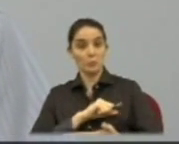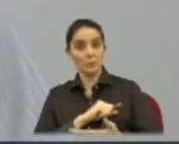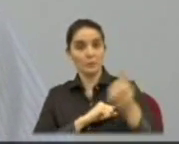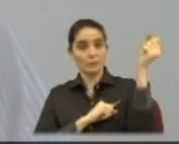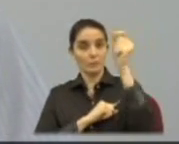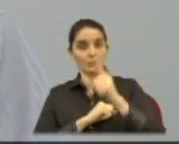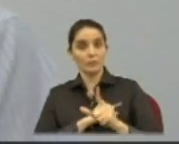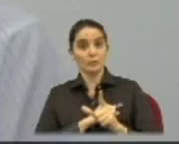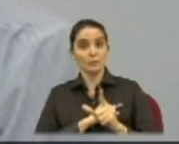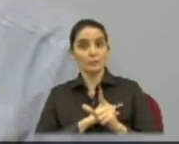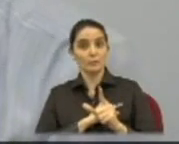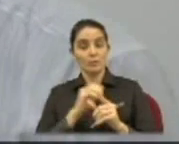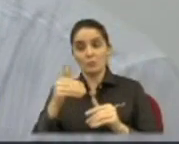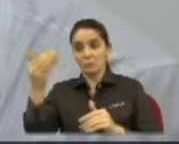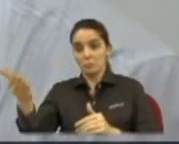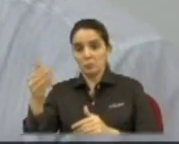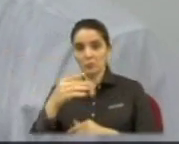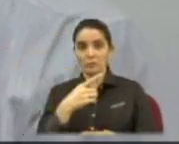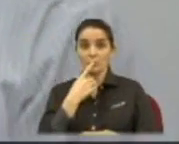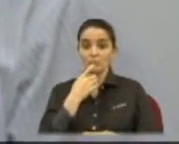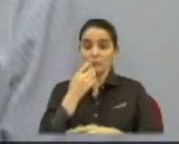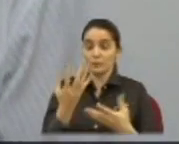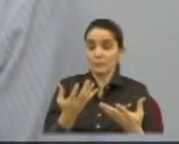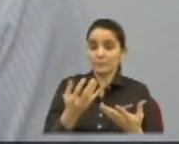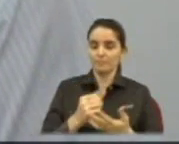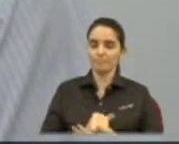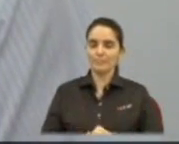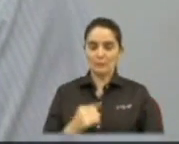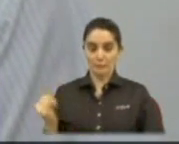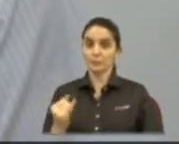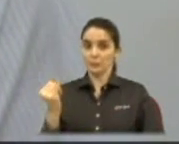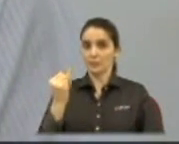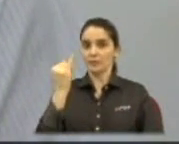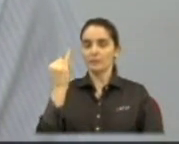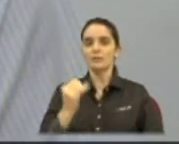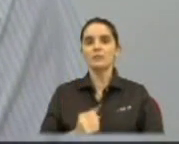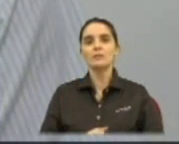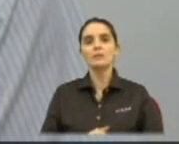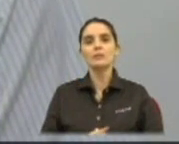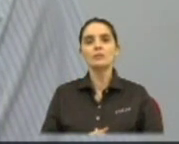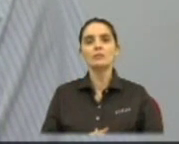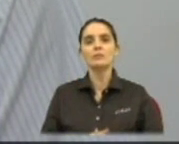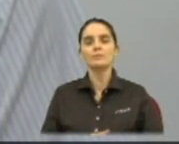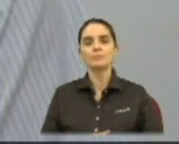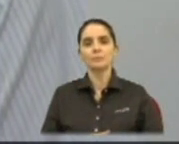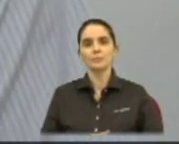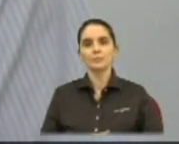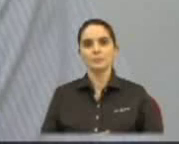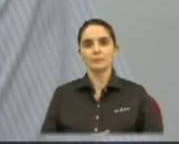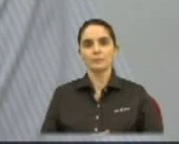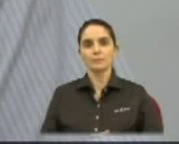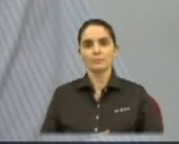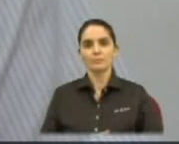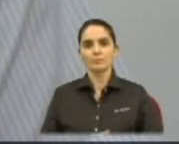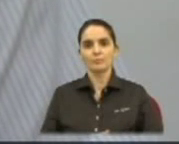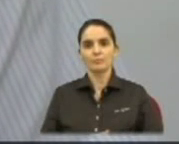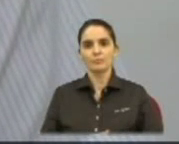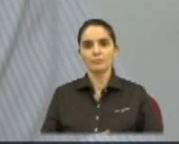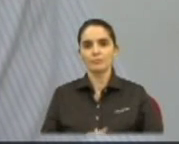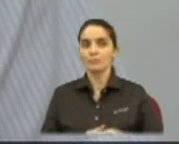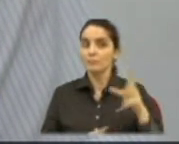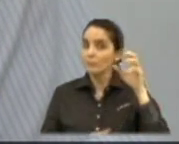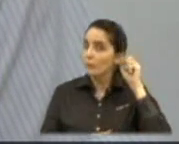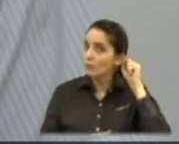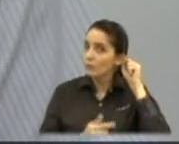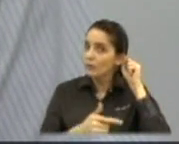do vermelho, né? Então é importante que a gente, nesses casos, possa ouvir o outro, né? Porque de